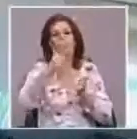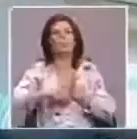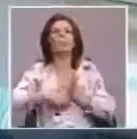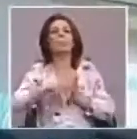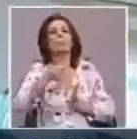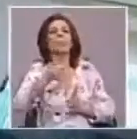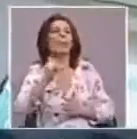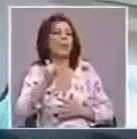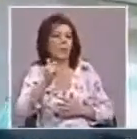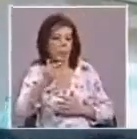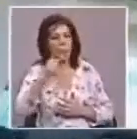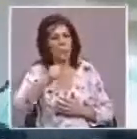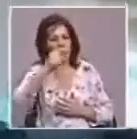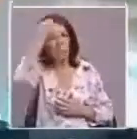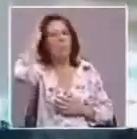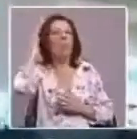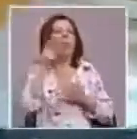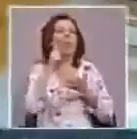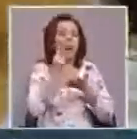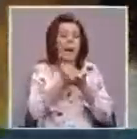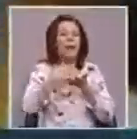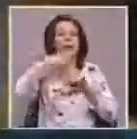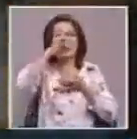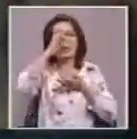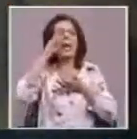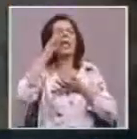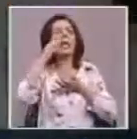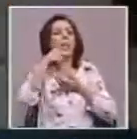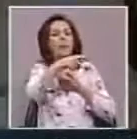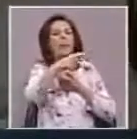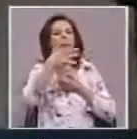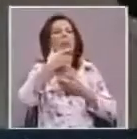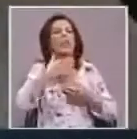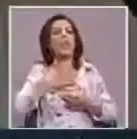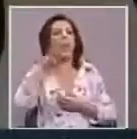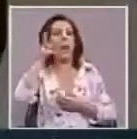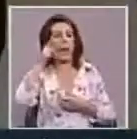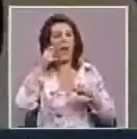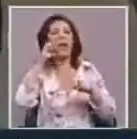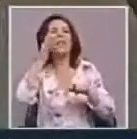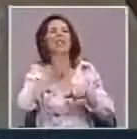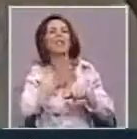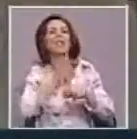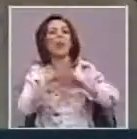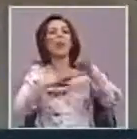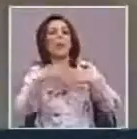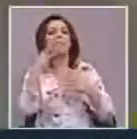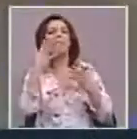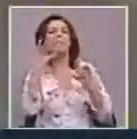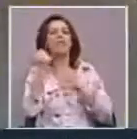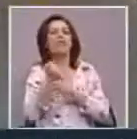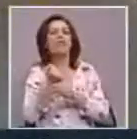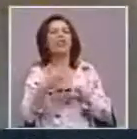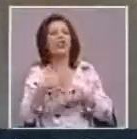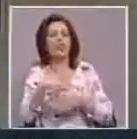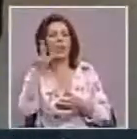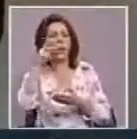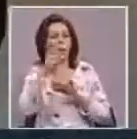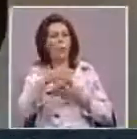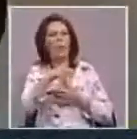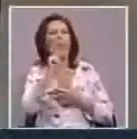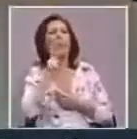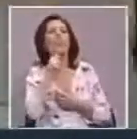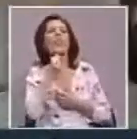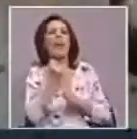o BI. Nós, através desta marca de caseína, sabemos qual foi o produtor que nos forneceu o leite, qual foi a senhora que fez o queijo e qual foi o dia de